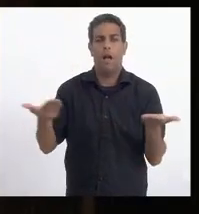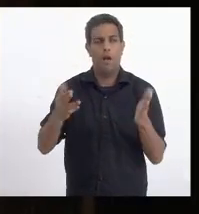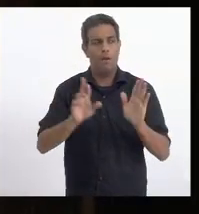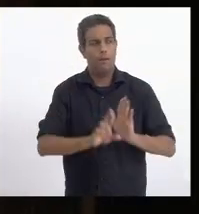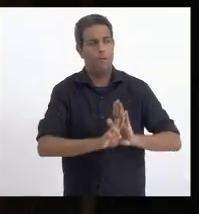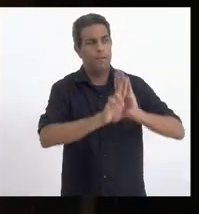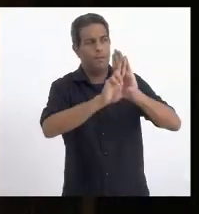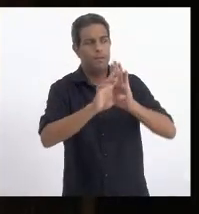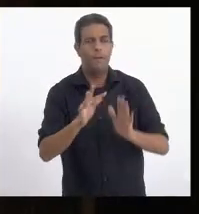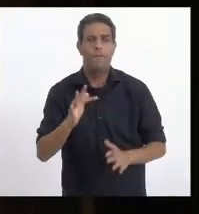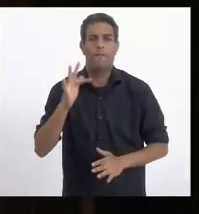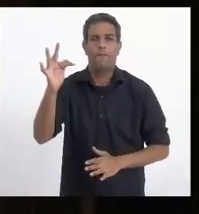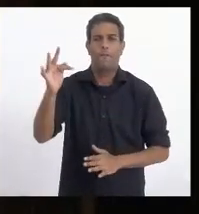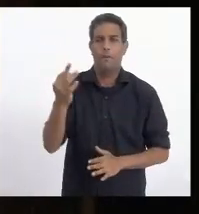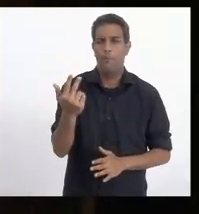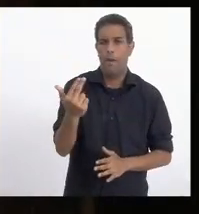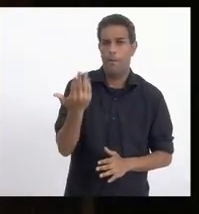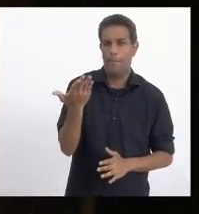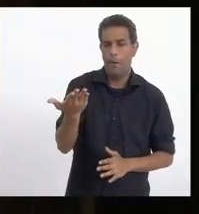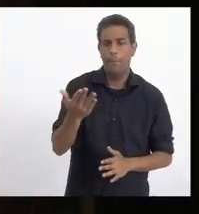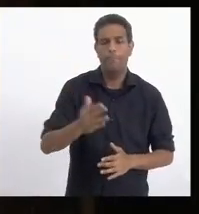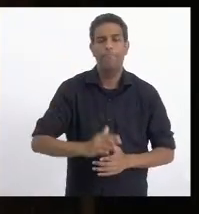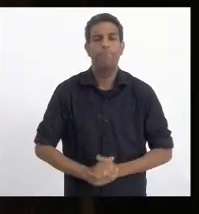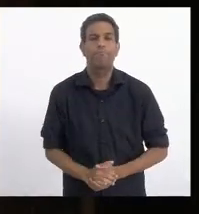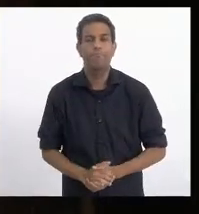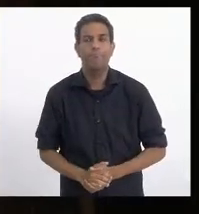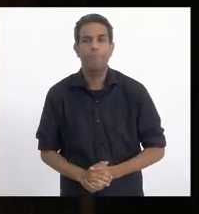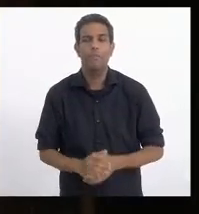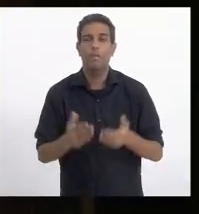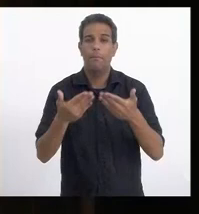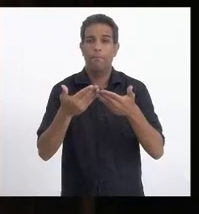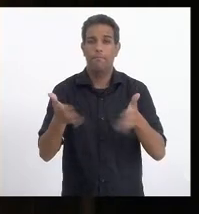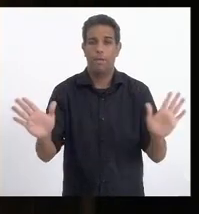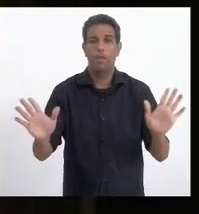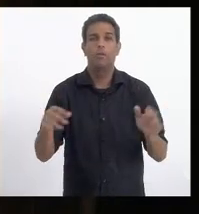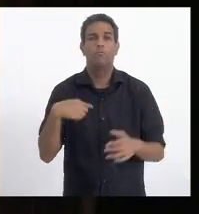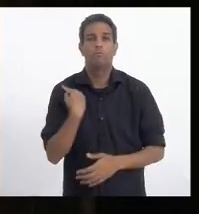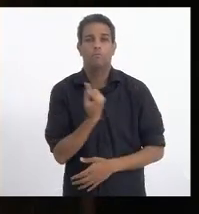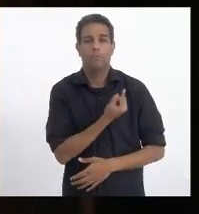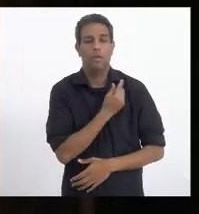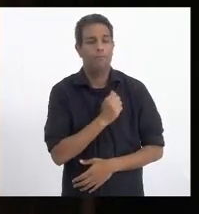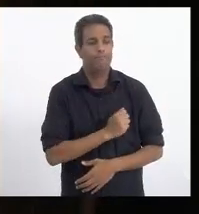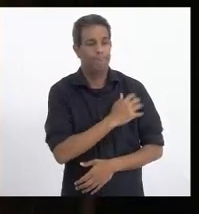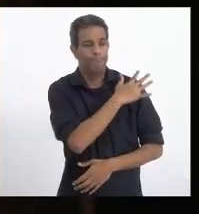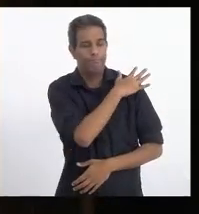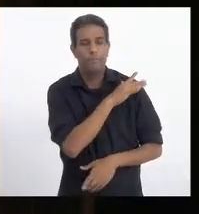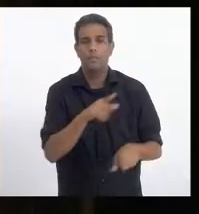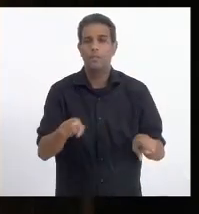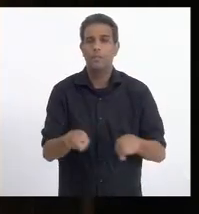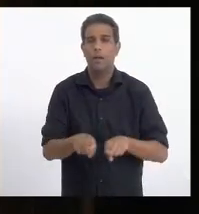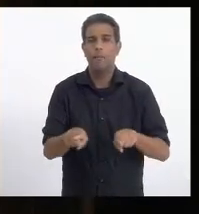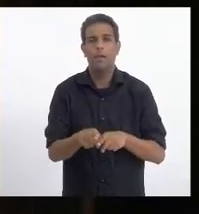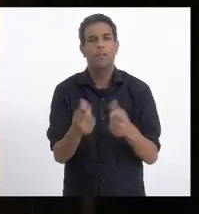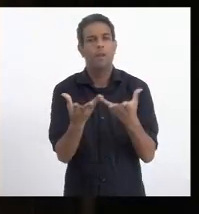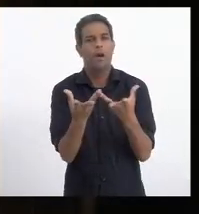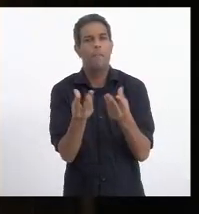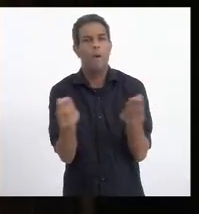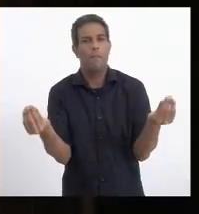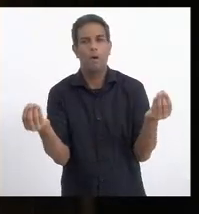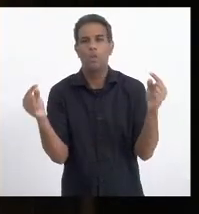que é o presente o meu irmão por exemplo mais velho que foi quem abriu as portas para nós no corpo de bombeiros é considerado por muitos